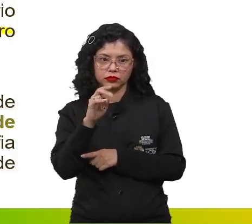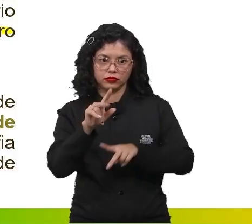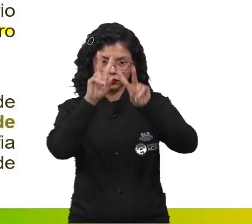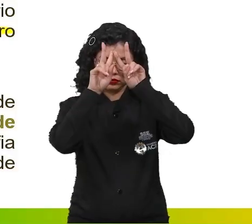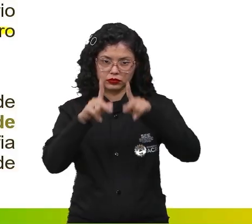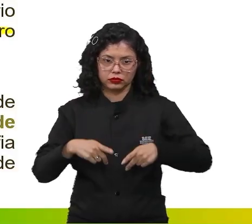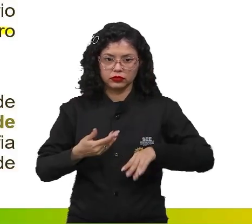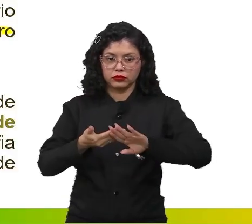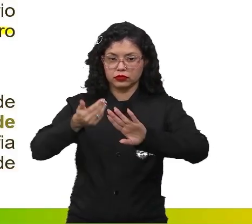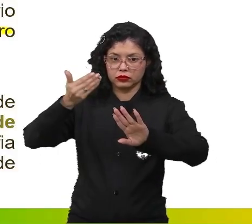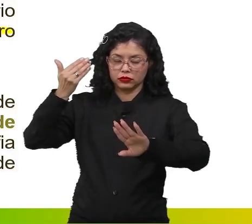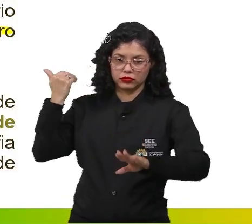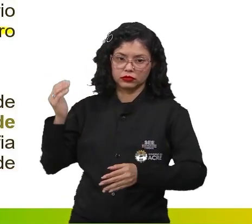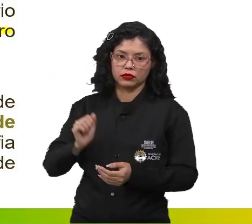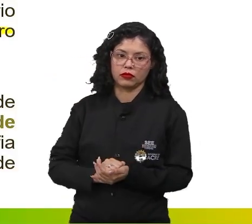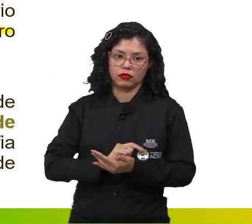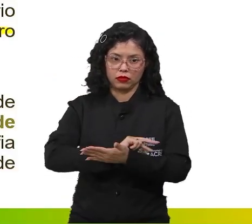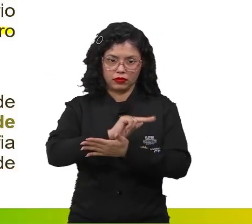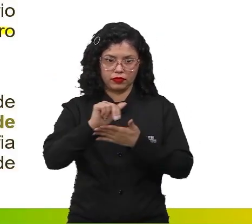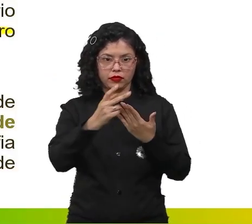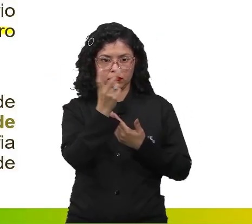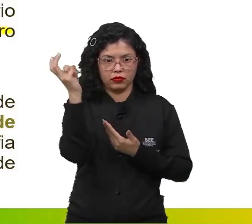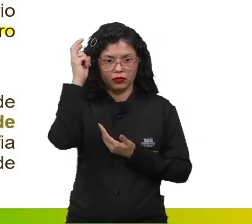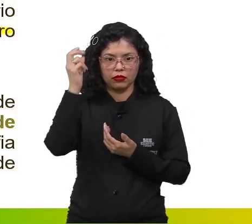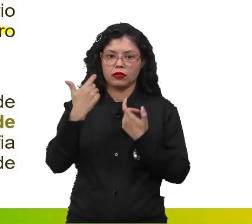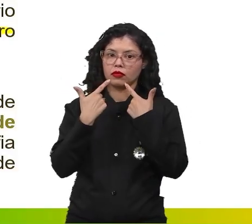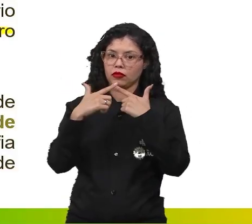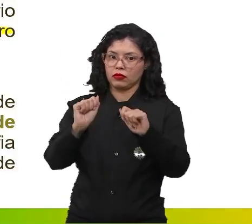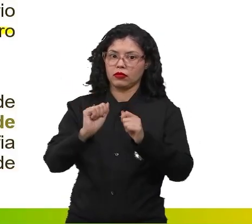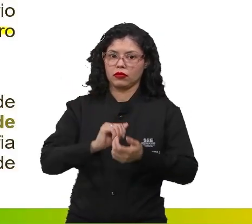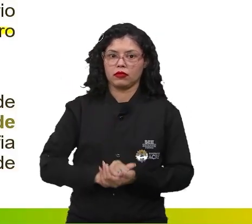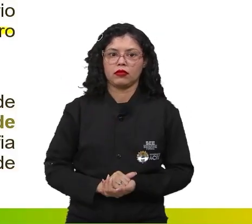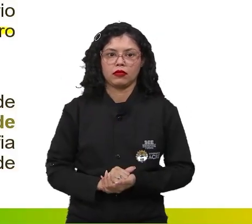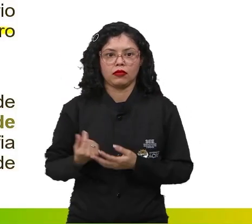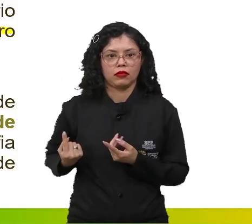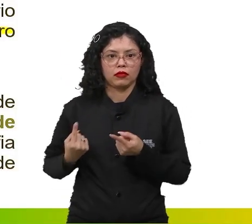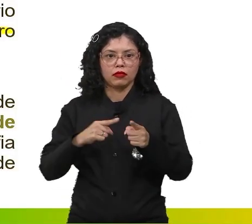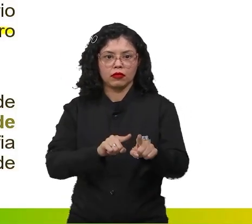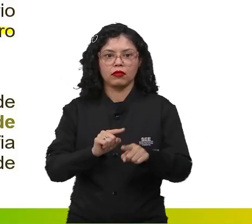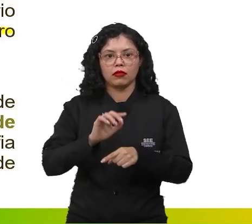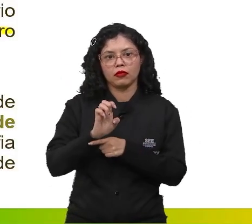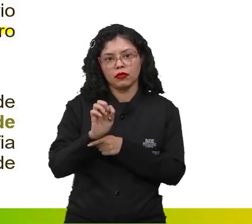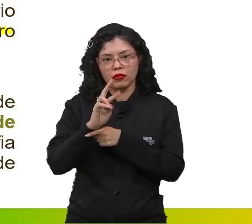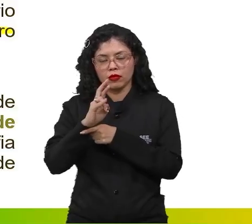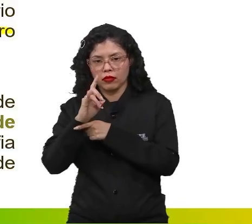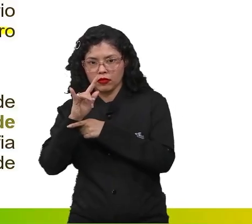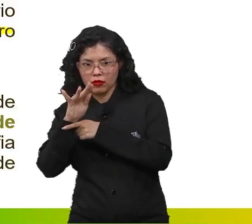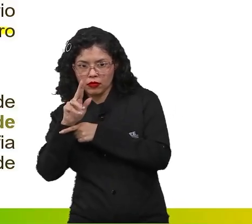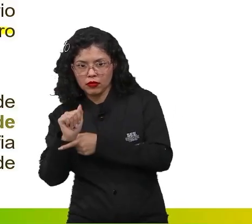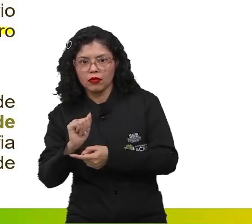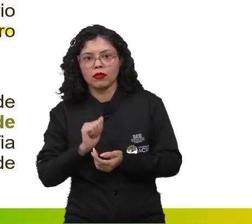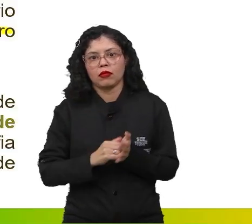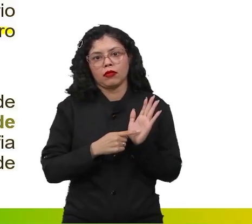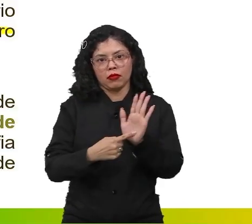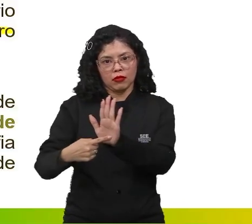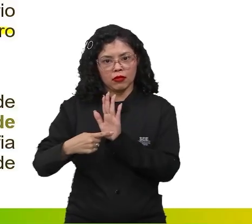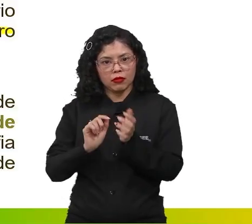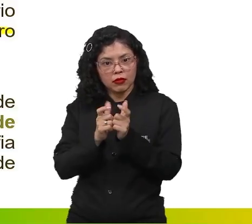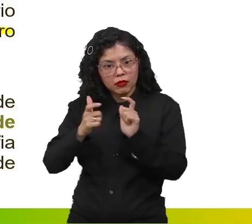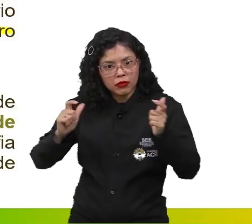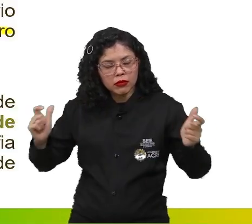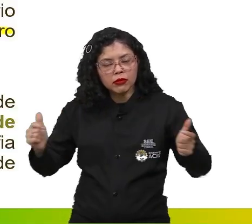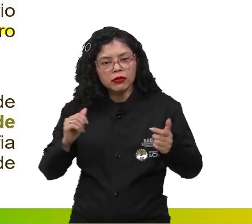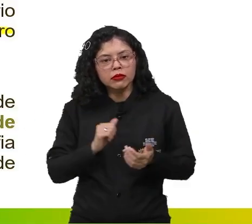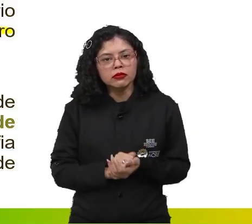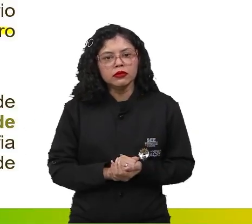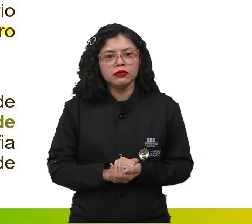de civilizações antigas, com uma diversidade cultural e linguística que desafia os estereótipos, demonstrando